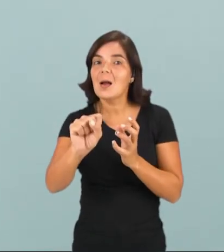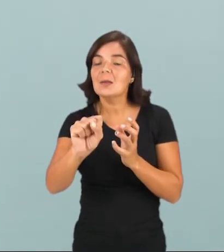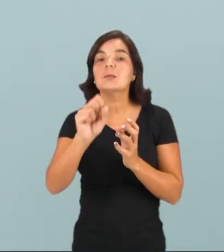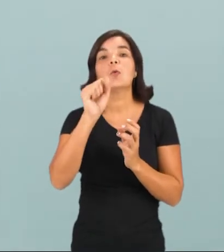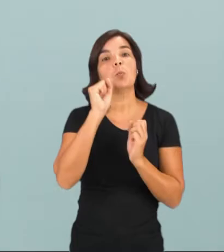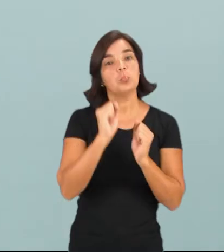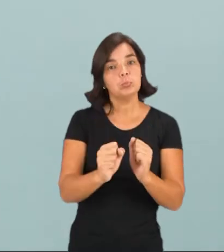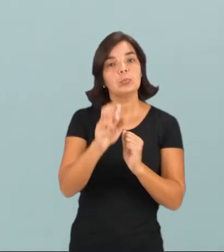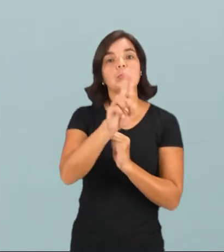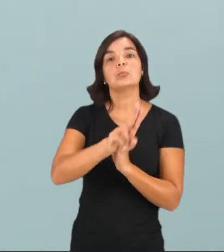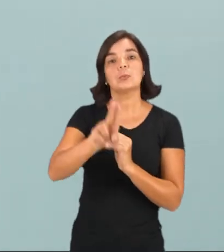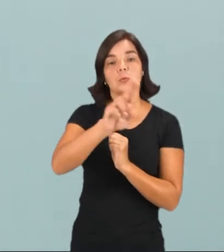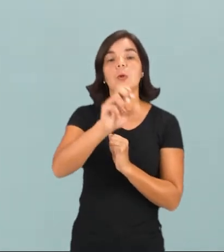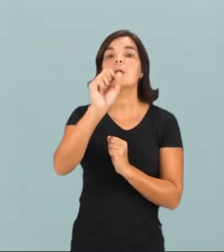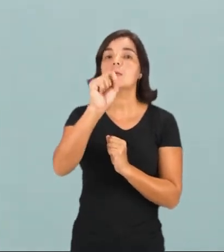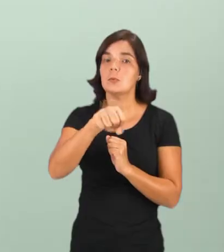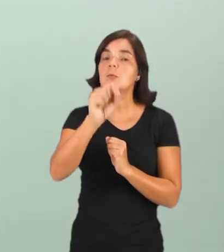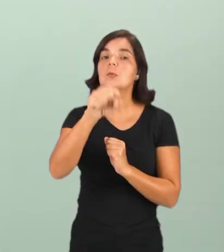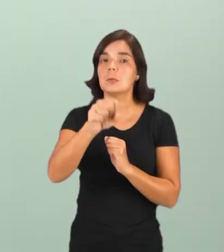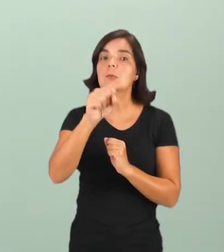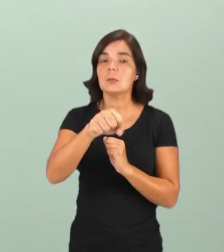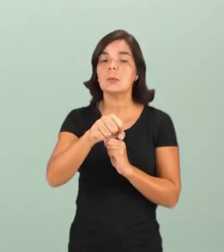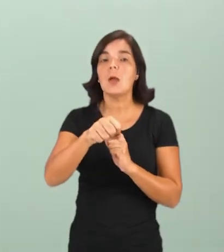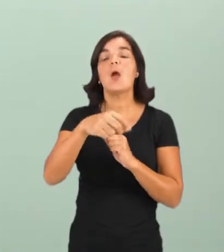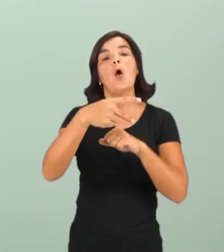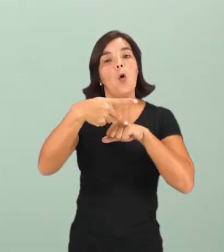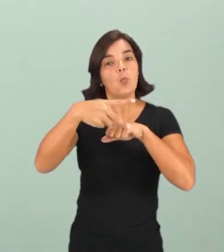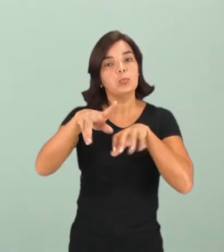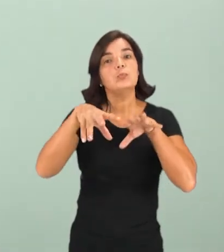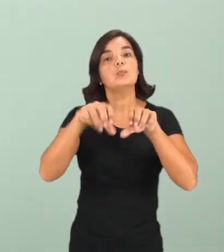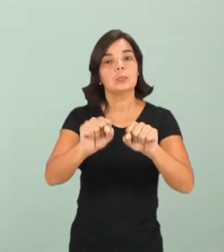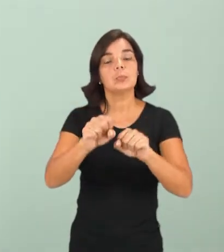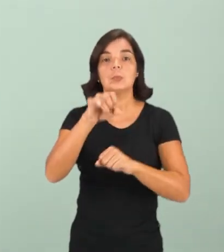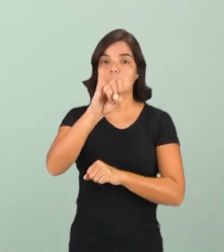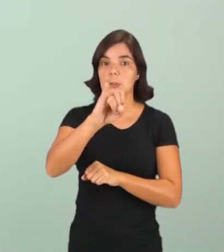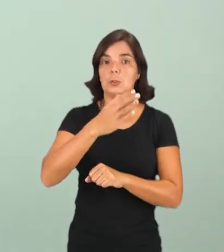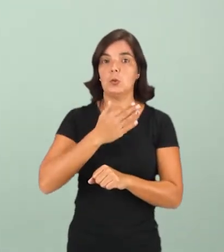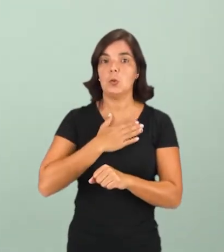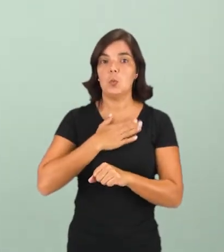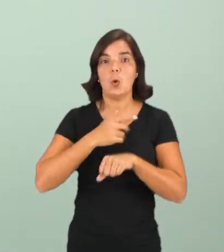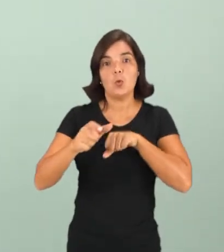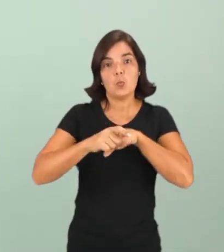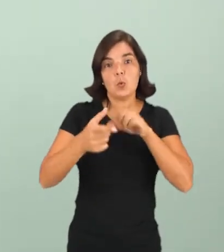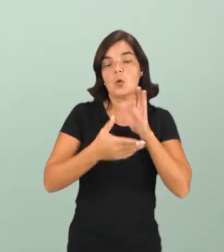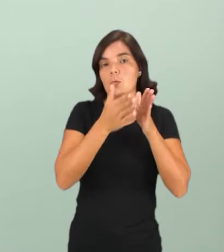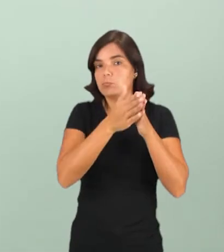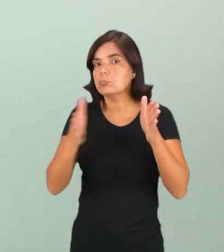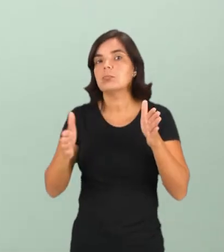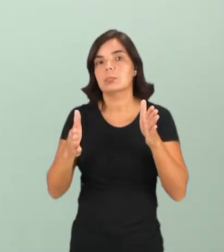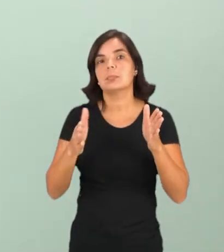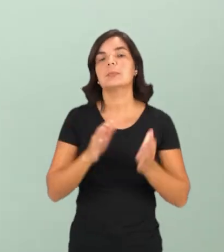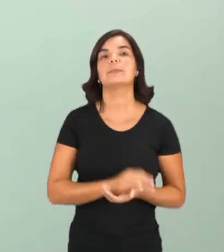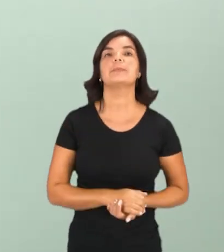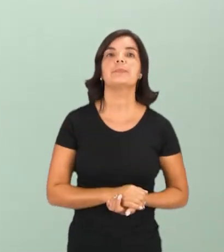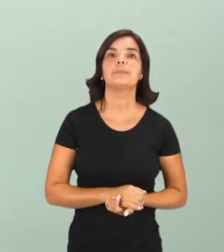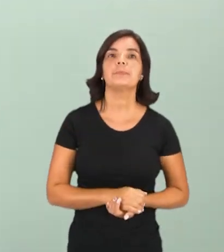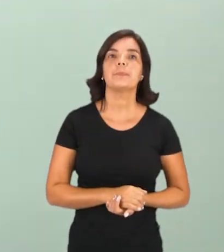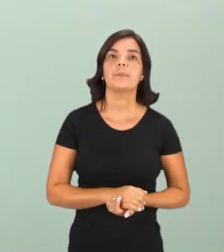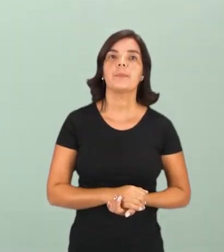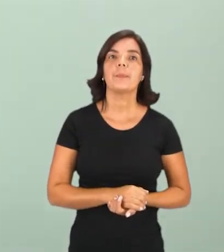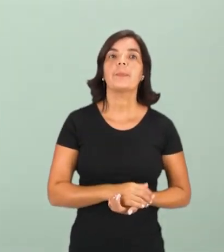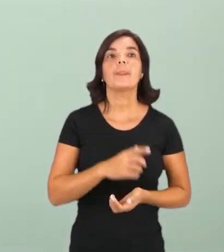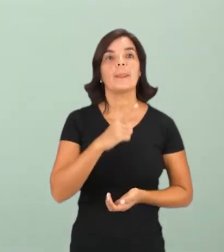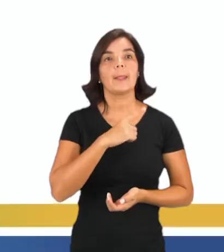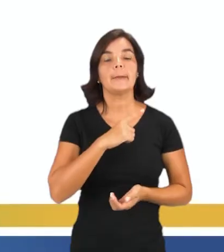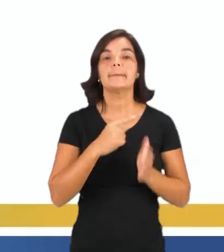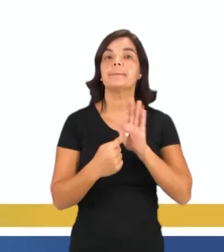posso utilizar aí, sim, um pronome possessivo, se o meu substantivo não vem logo em sequência. E aí,